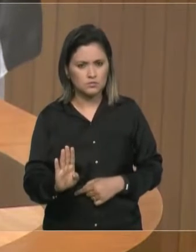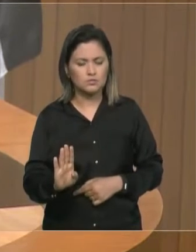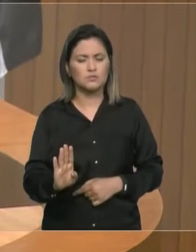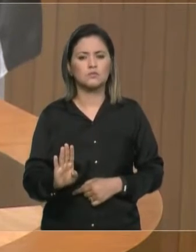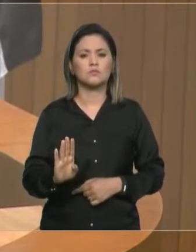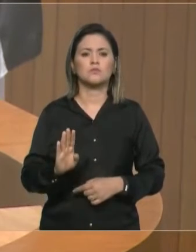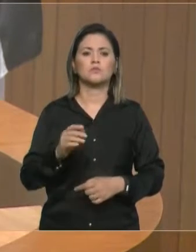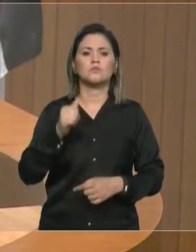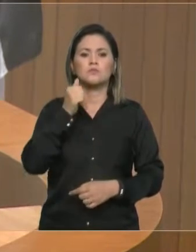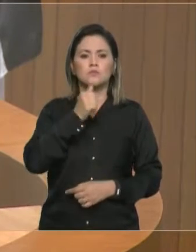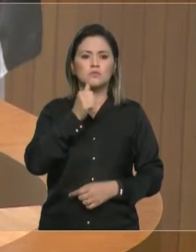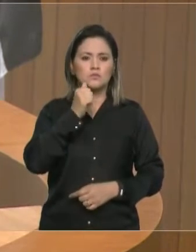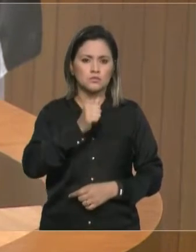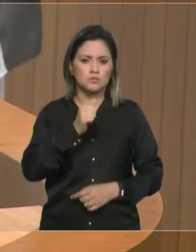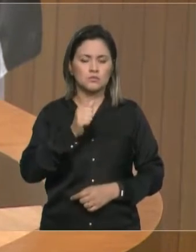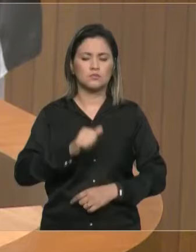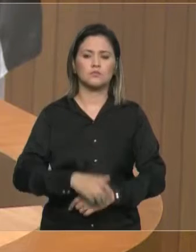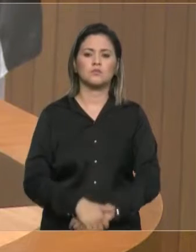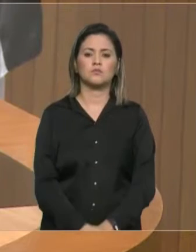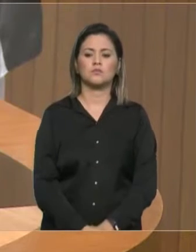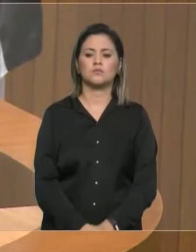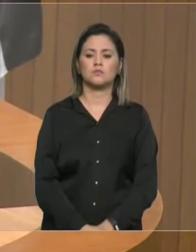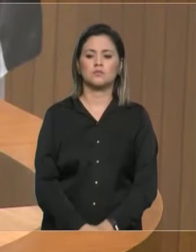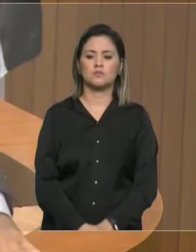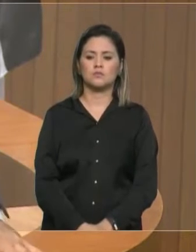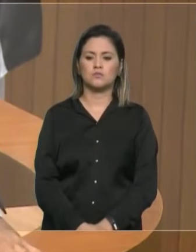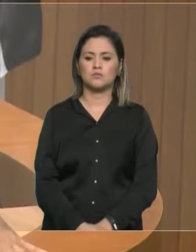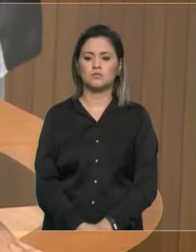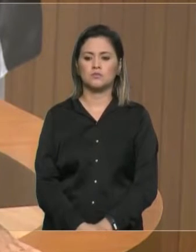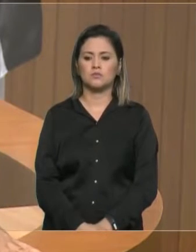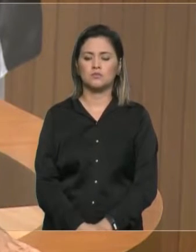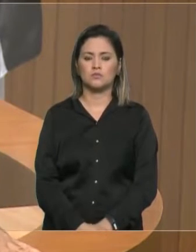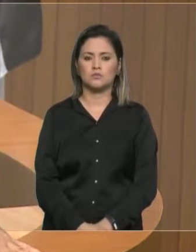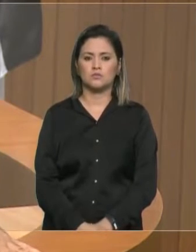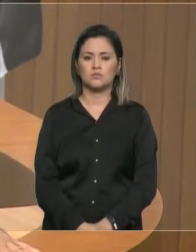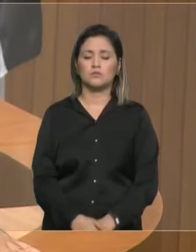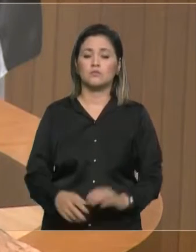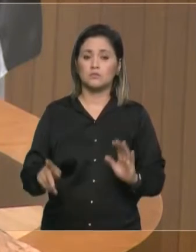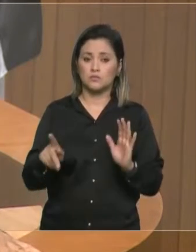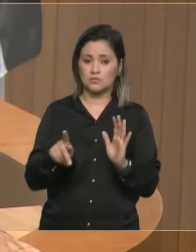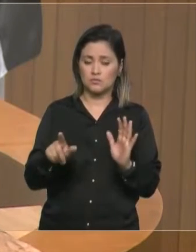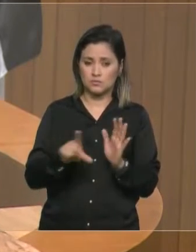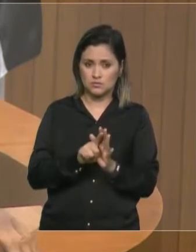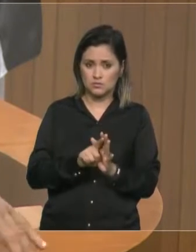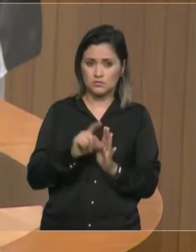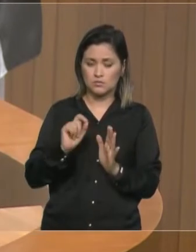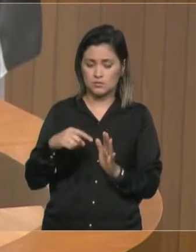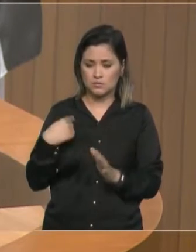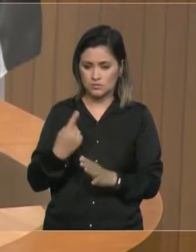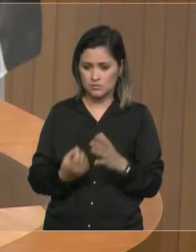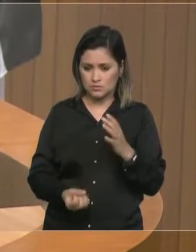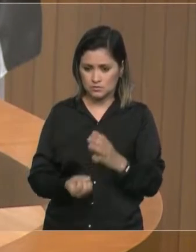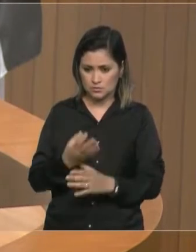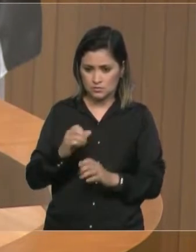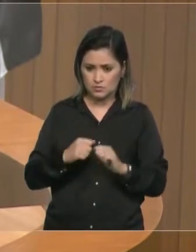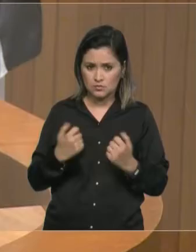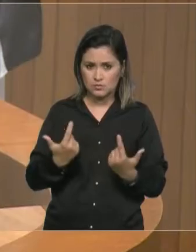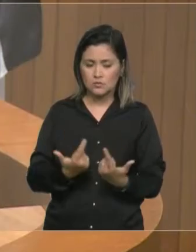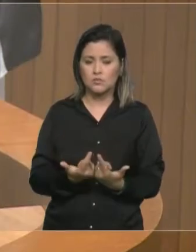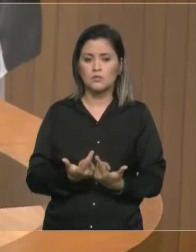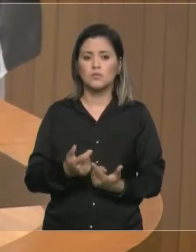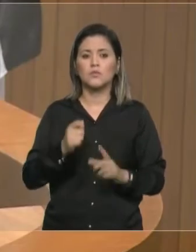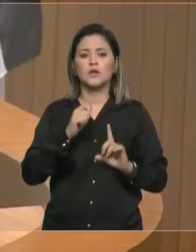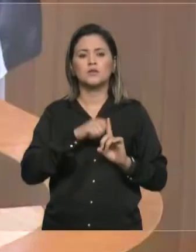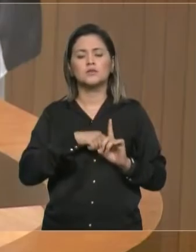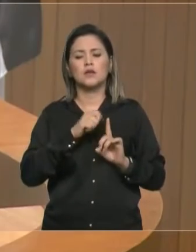mulheres. Políticas como, inclusive, a lei que nós criamos nessa casa, na Assembleia Legislativa, sobre a equiparação salarial entre